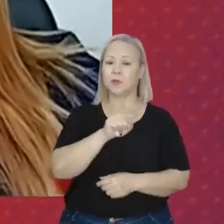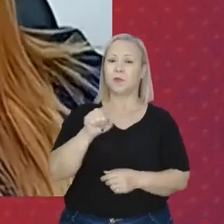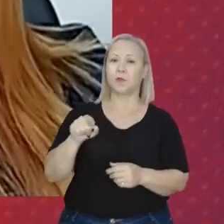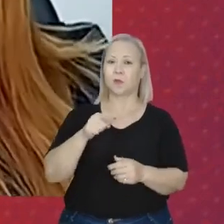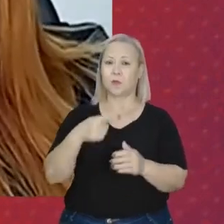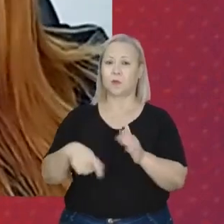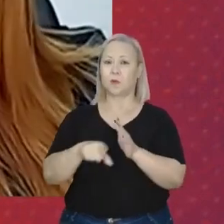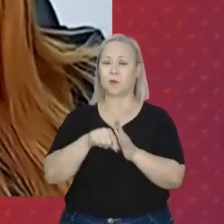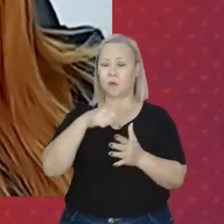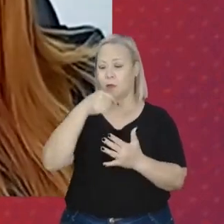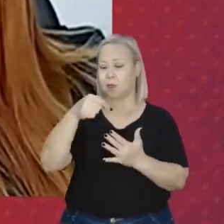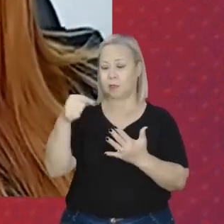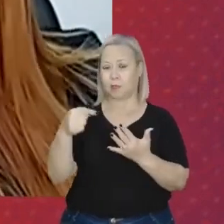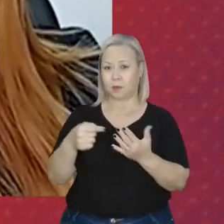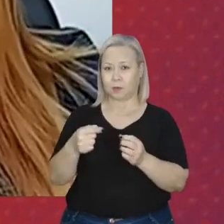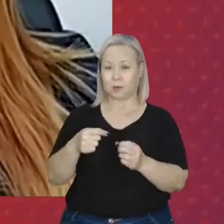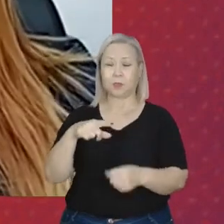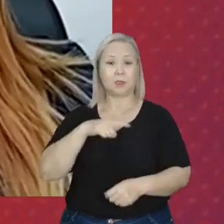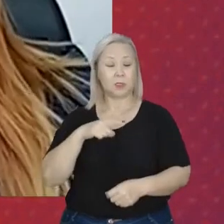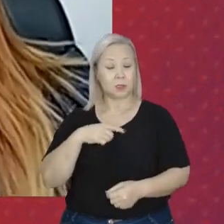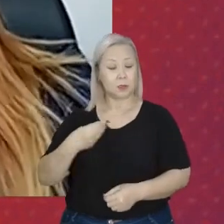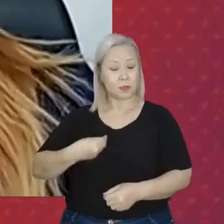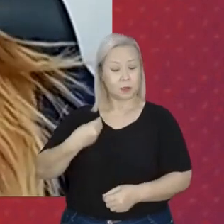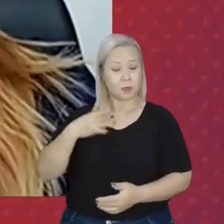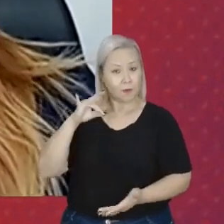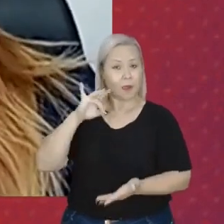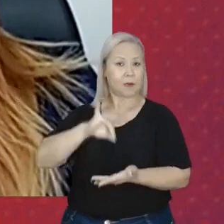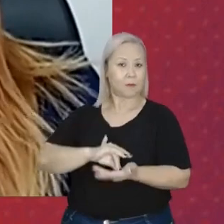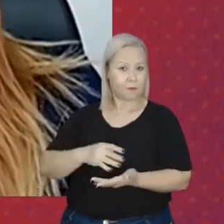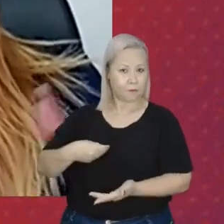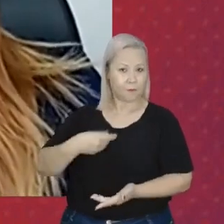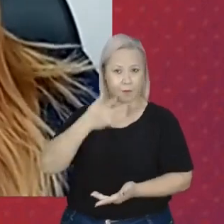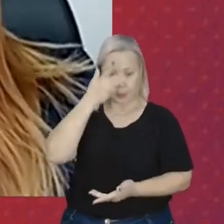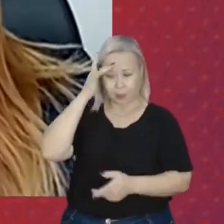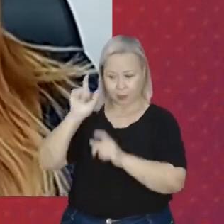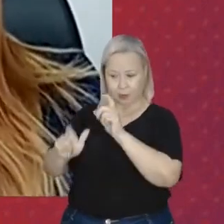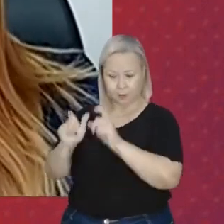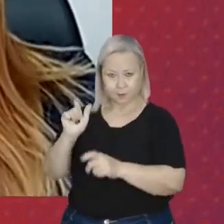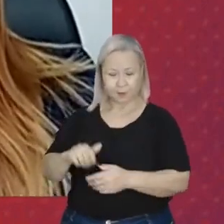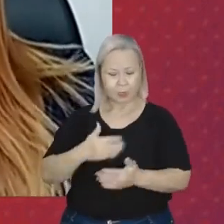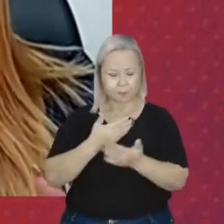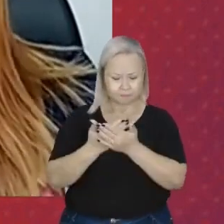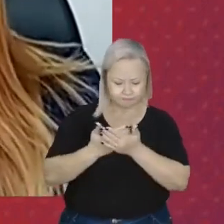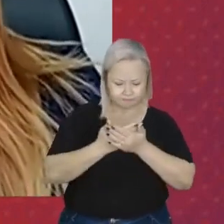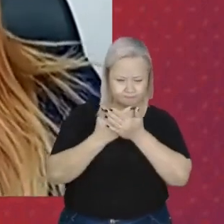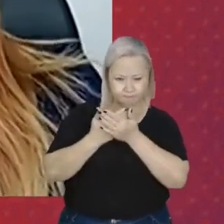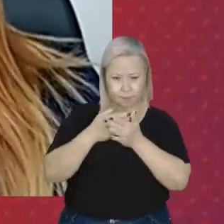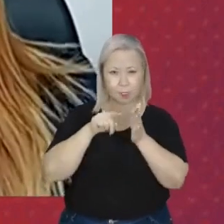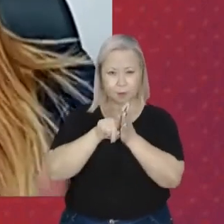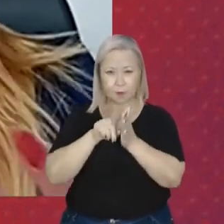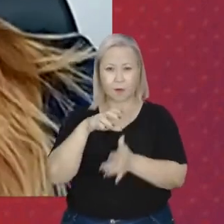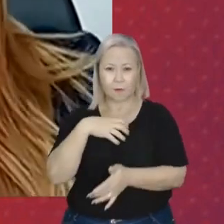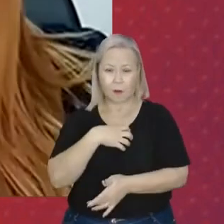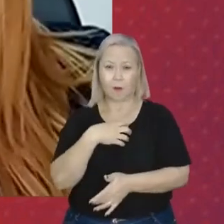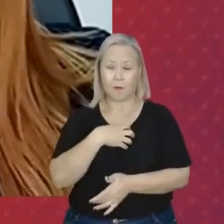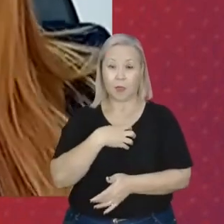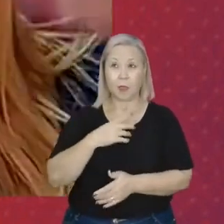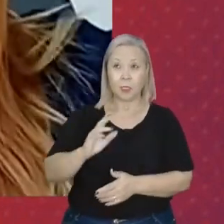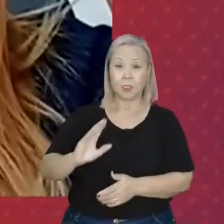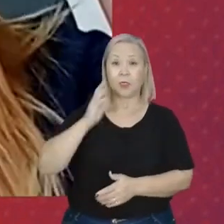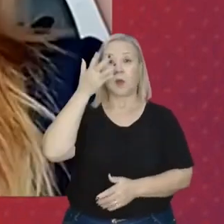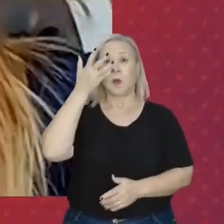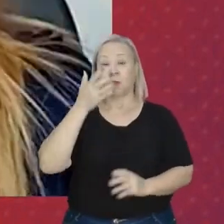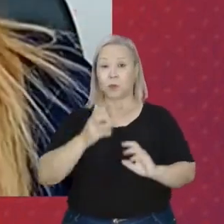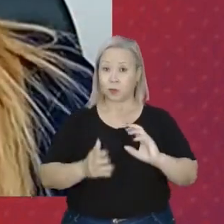possam existir de fato na vida das pessoas. Então, a gente está aqui estudando as formas, né, saídas